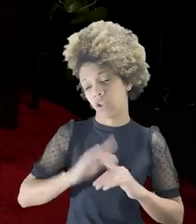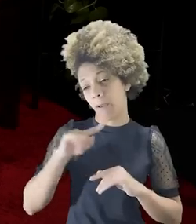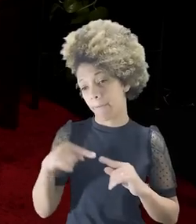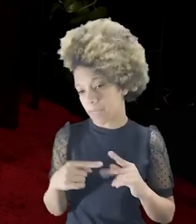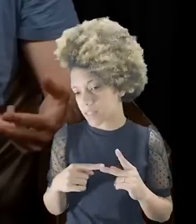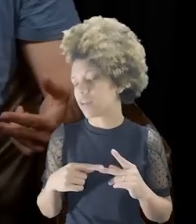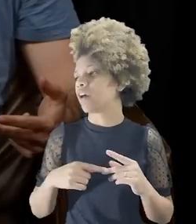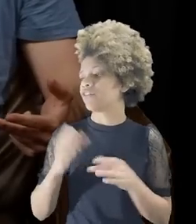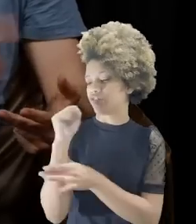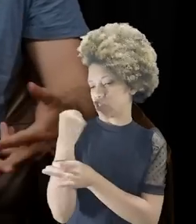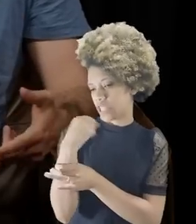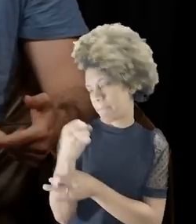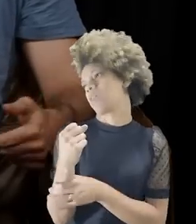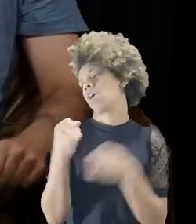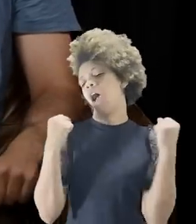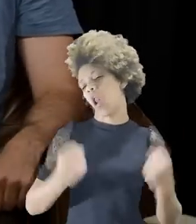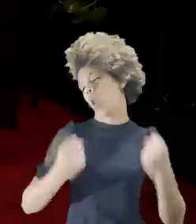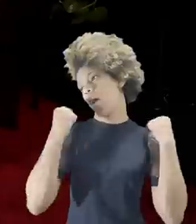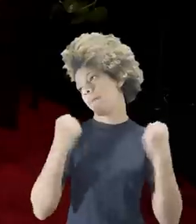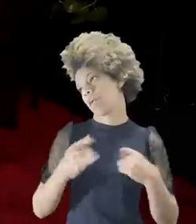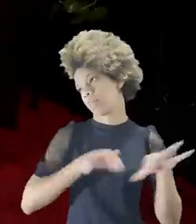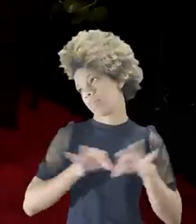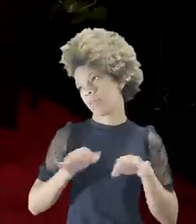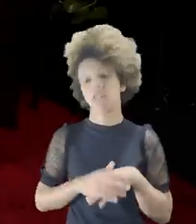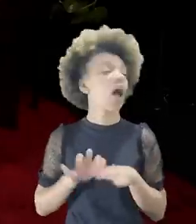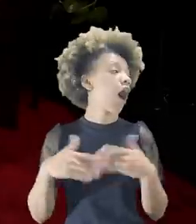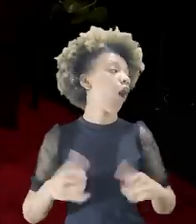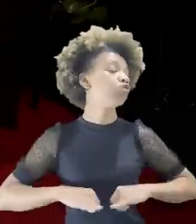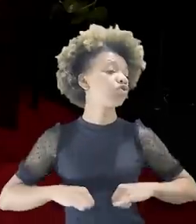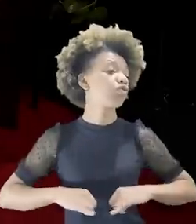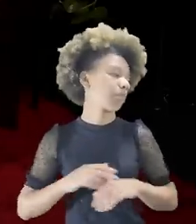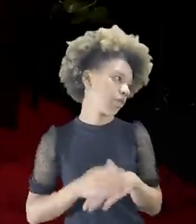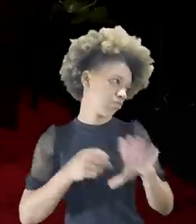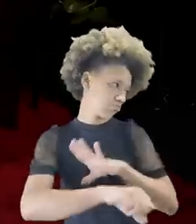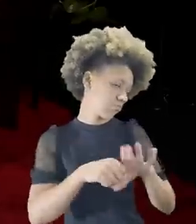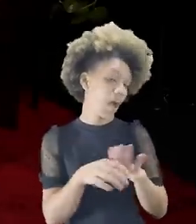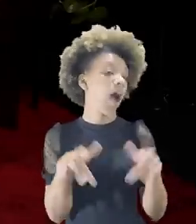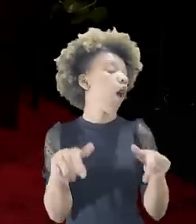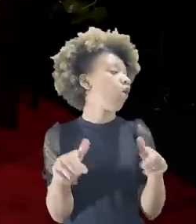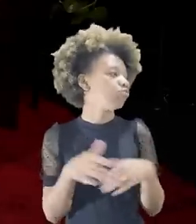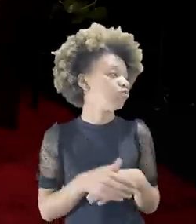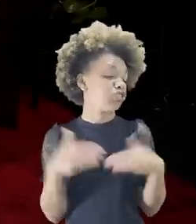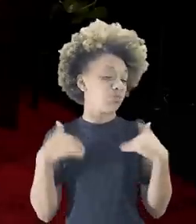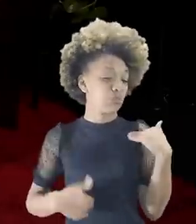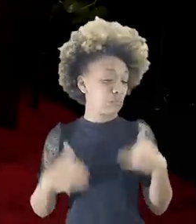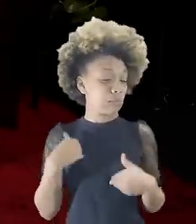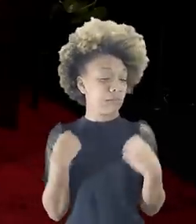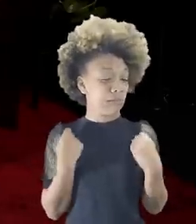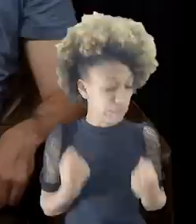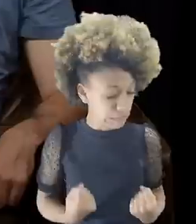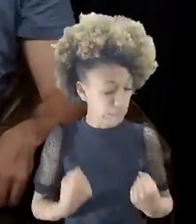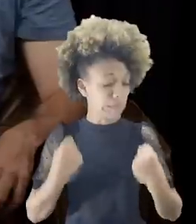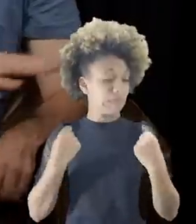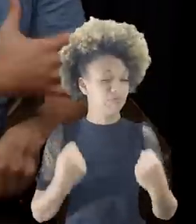fisioterapia alongamento preparação onde o maior sofrimento de um jogador de basquete assim na coisa de musculação tal